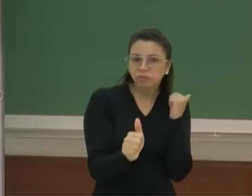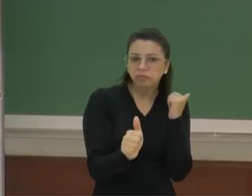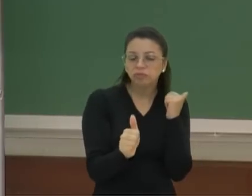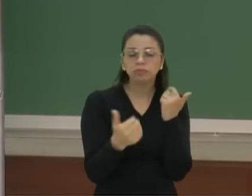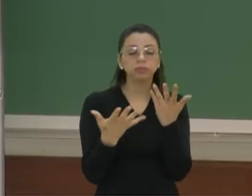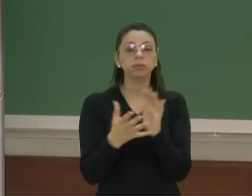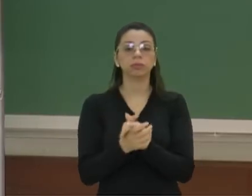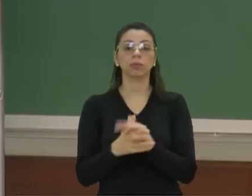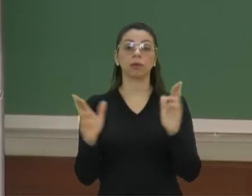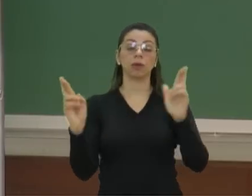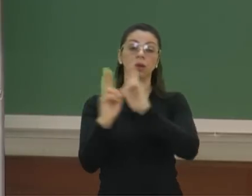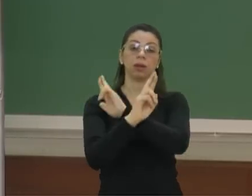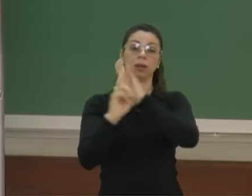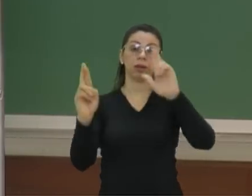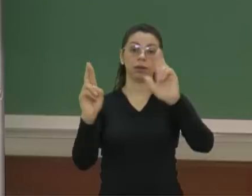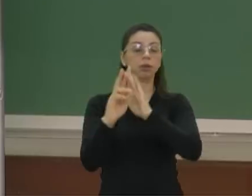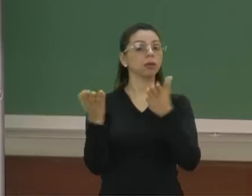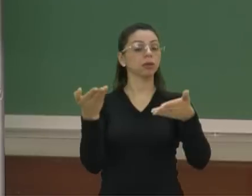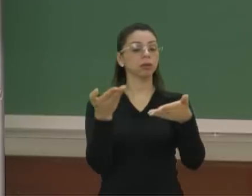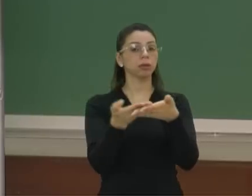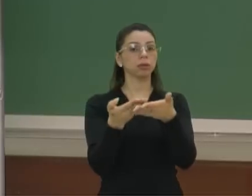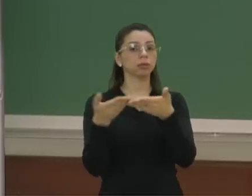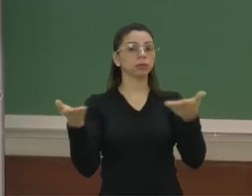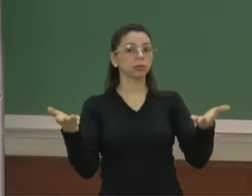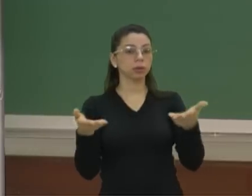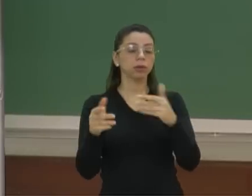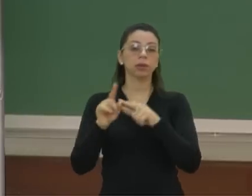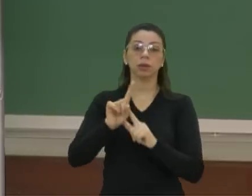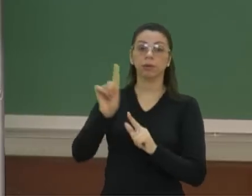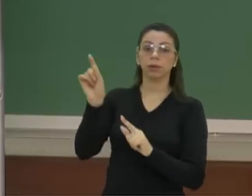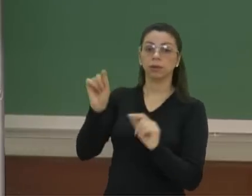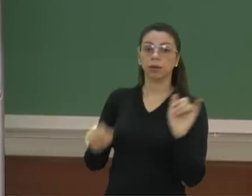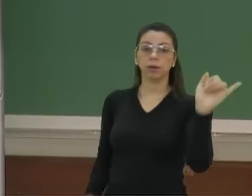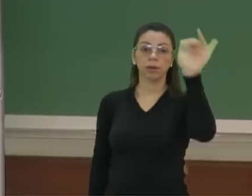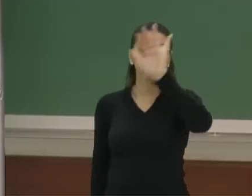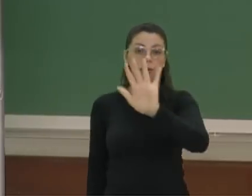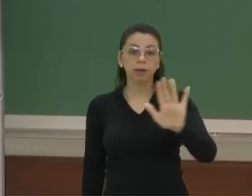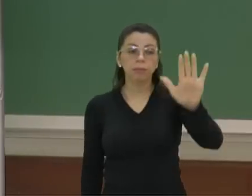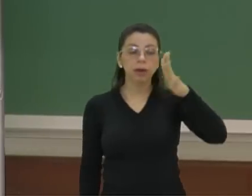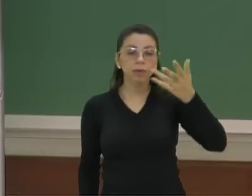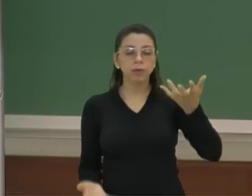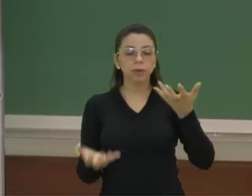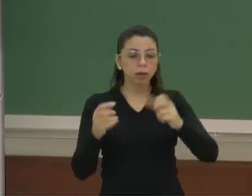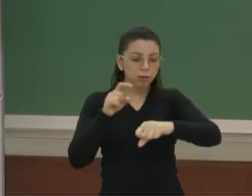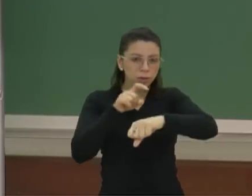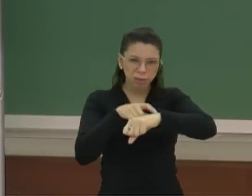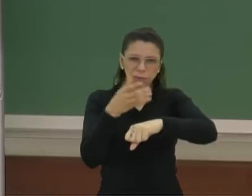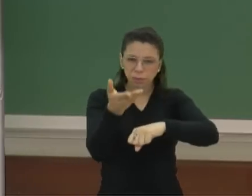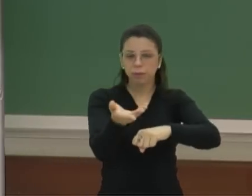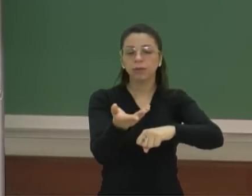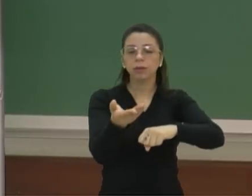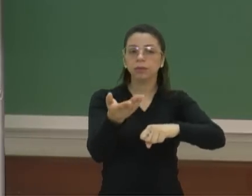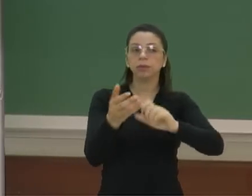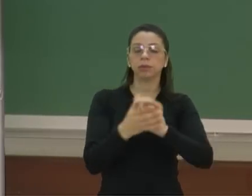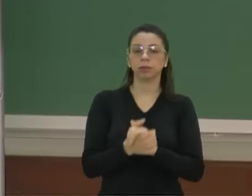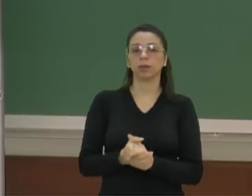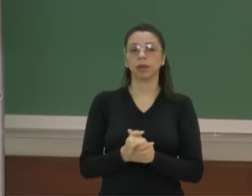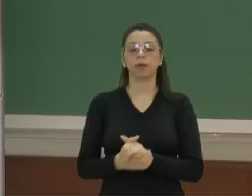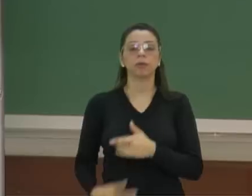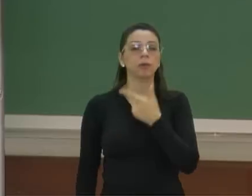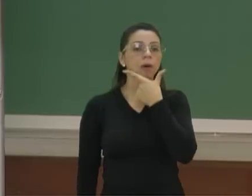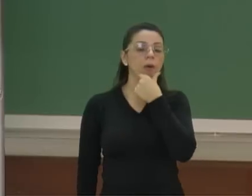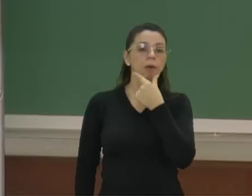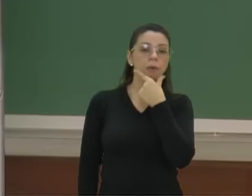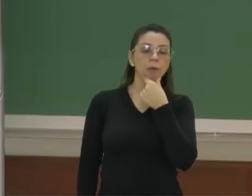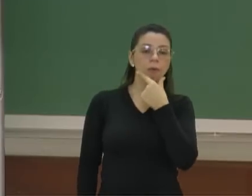Qual a relação dele com a aula de hoje? Então nessa imagem eu quero que você repare, eu vou dar um tempinho para vocês. Ali está o rapaz num